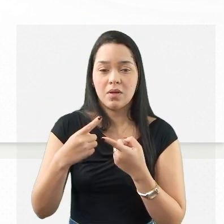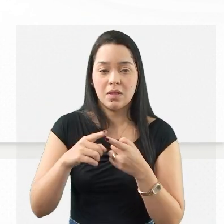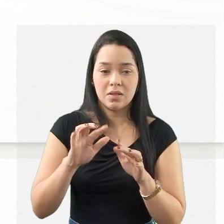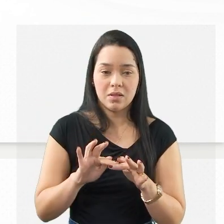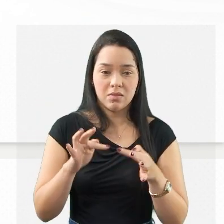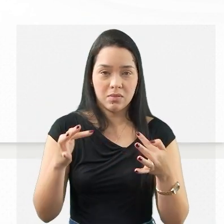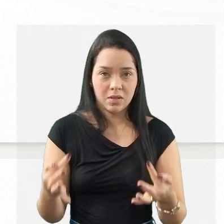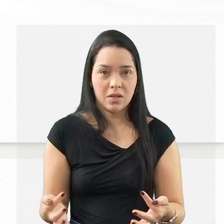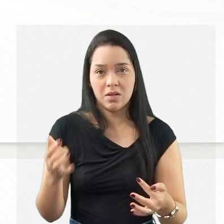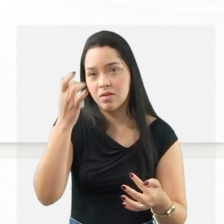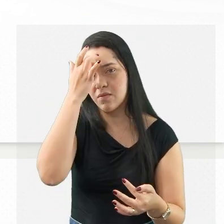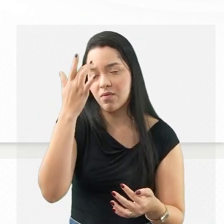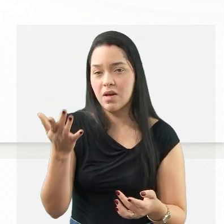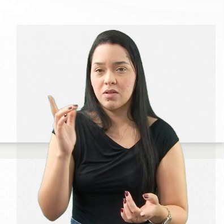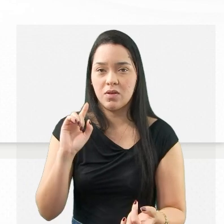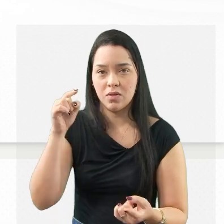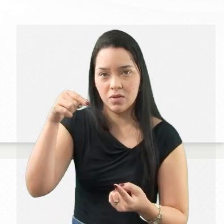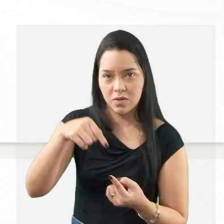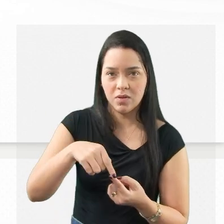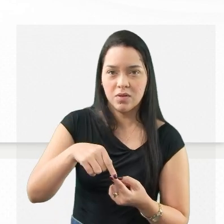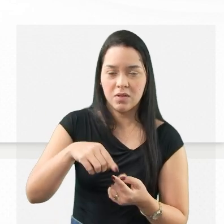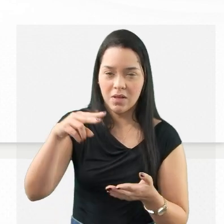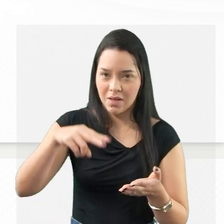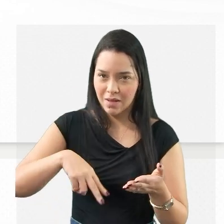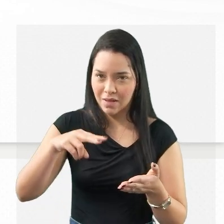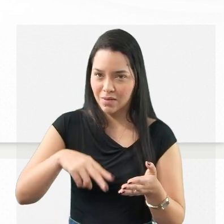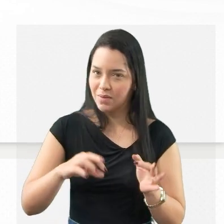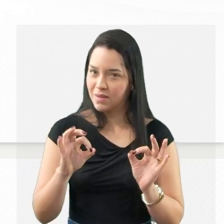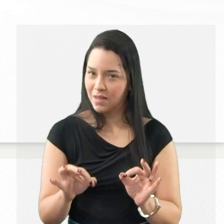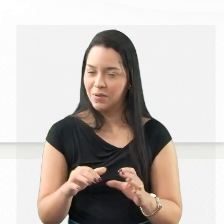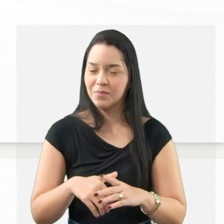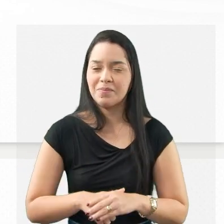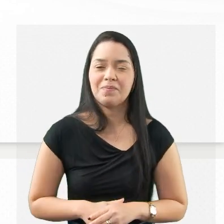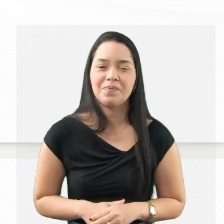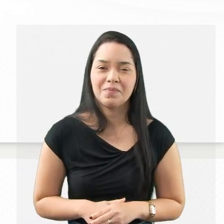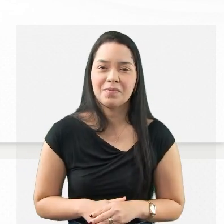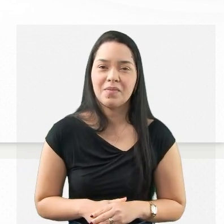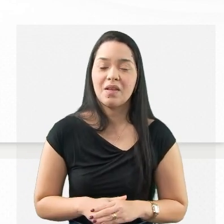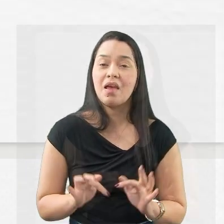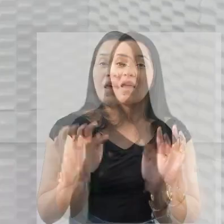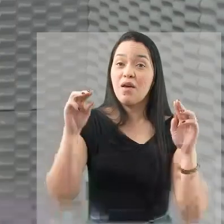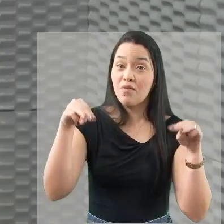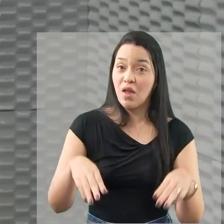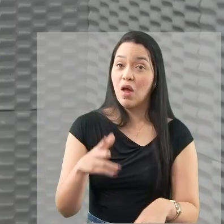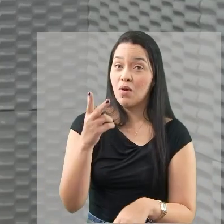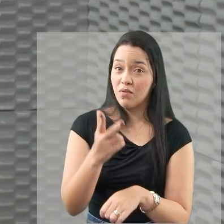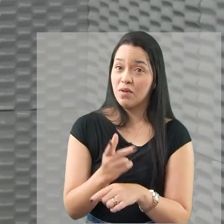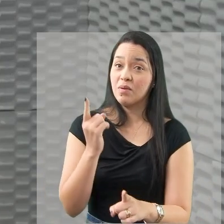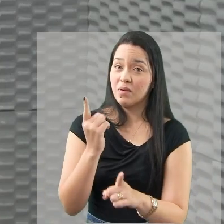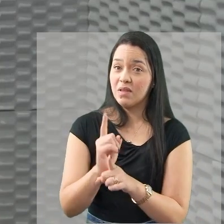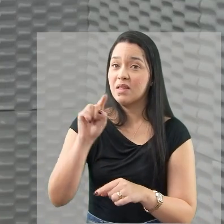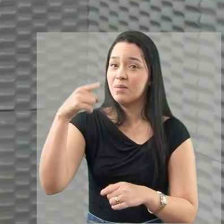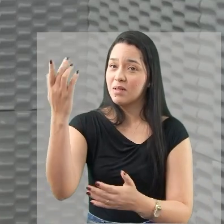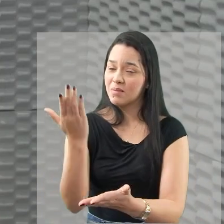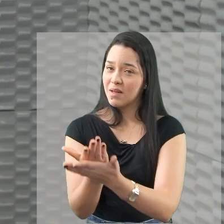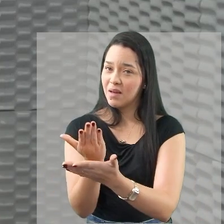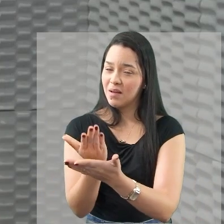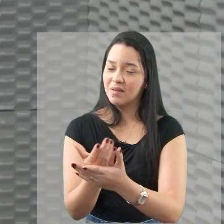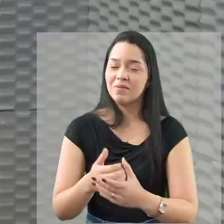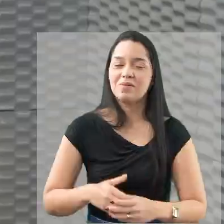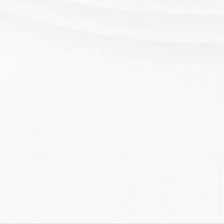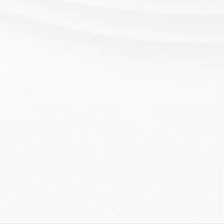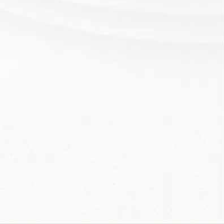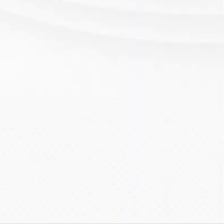simples, fáceis, objetivos de serem lidos, certo? E a gente vai encerrar esse vídeo. Encontro vocês nas próximas aulas.